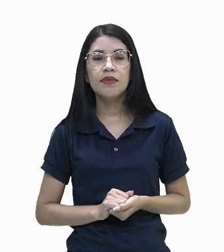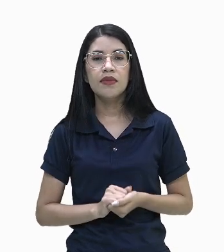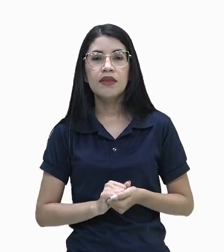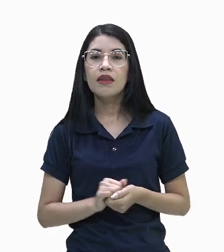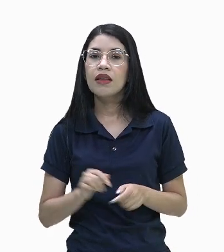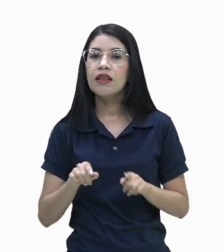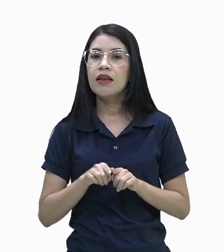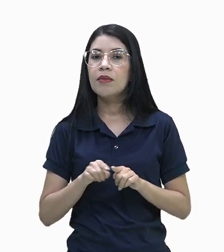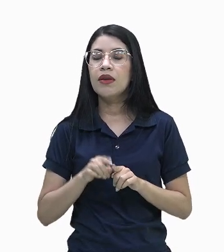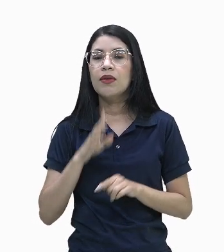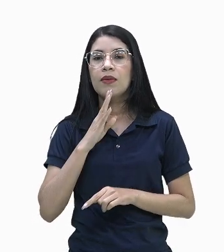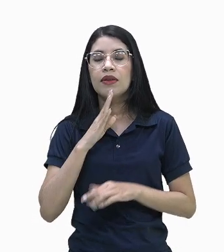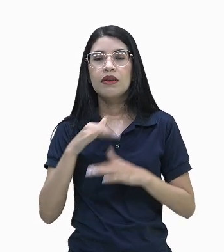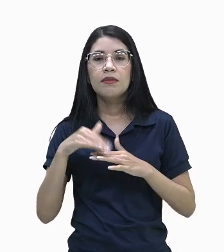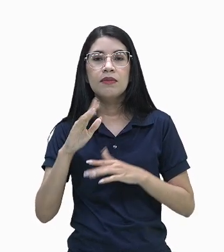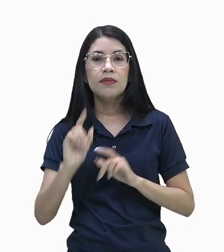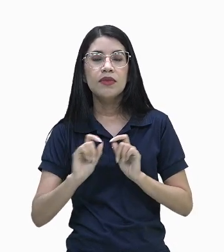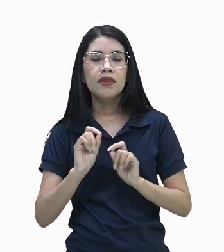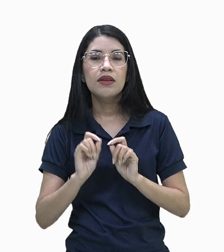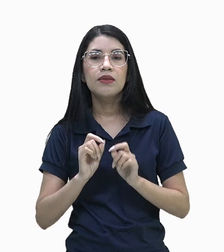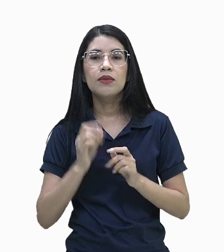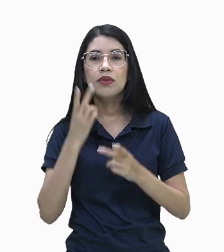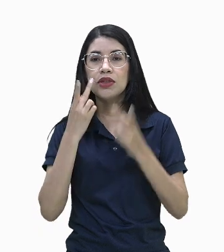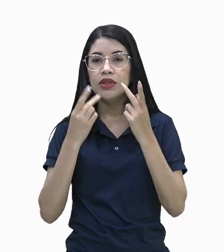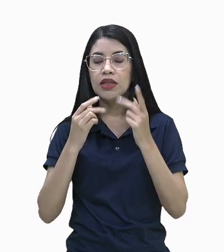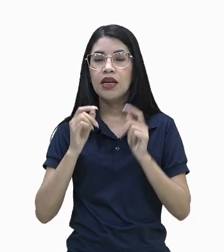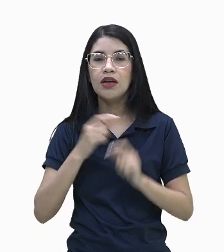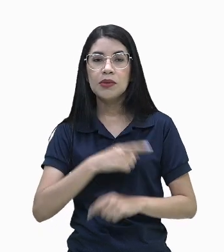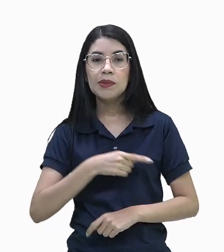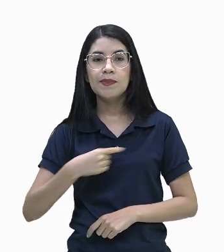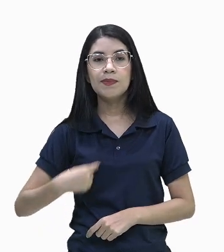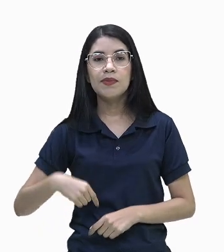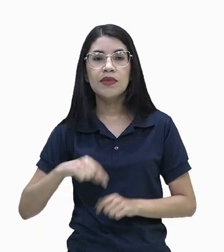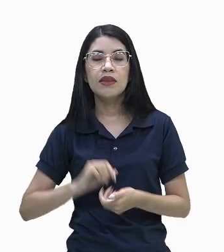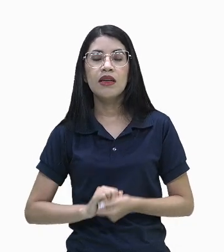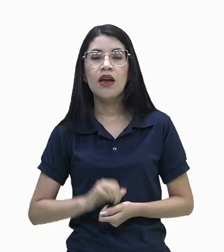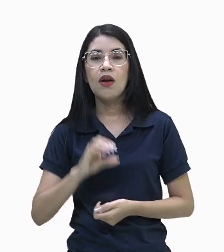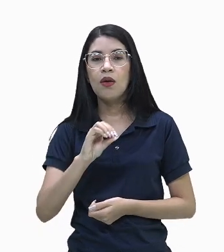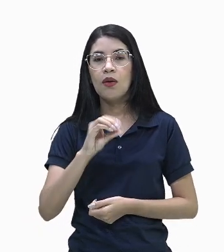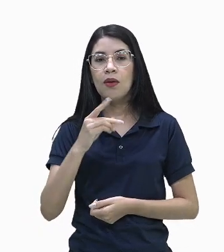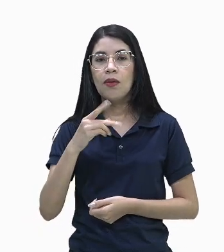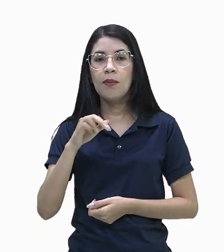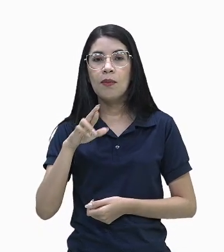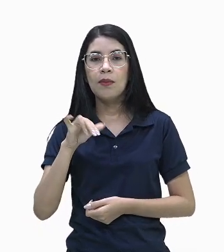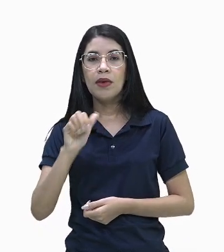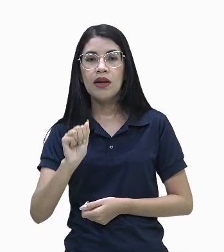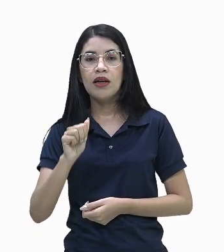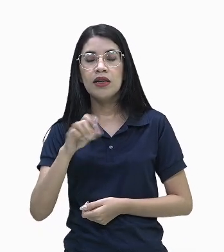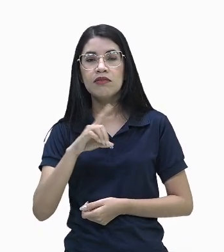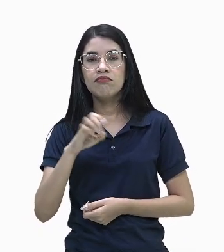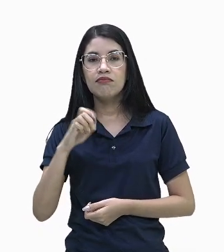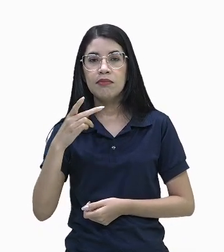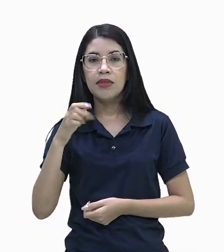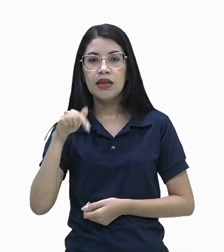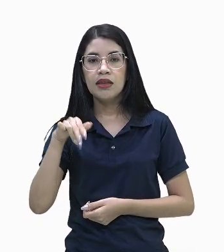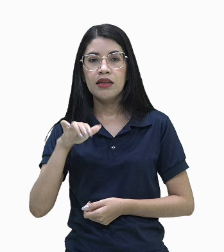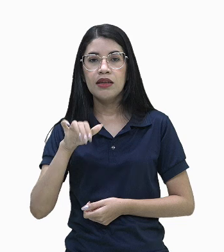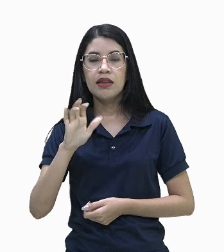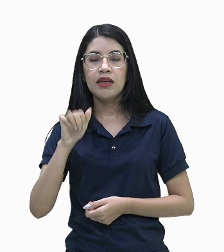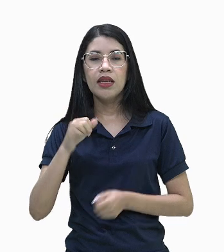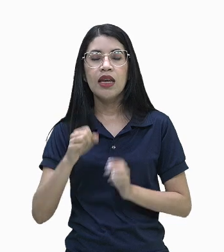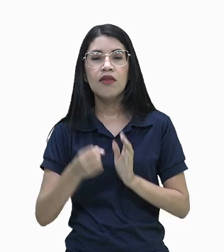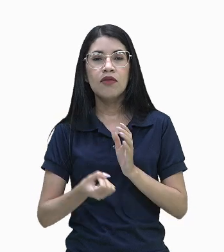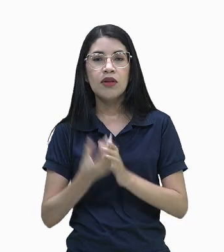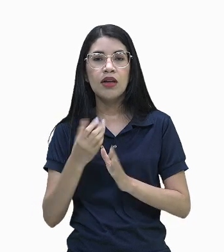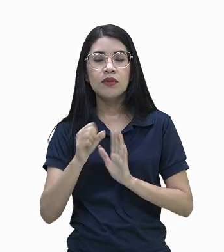mais conhecidas do teatro chinês é a Ópera de Pequim, que surgiu no século XVIII e continua